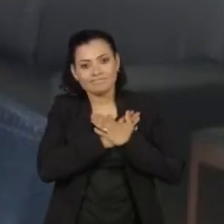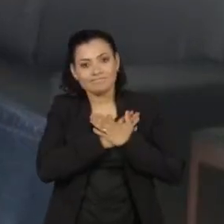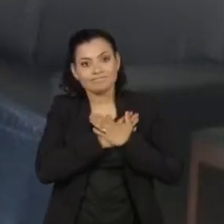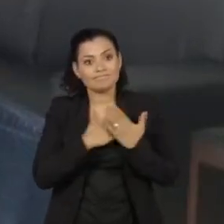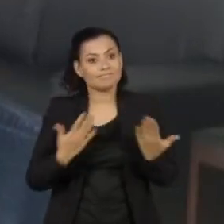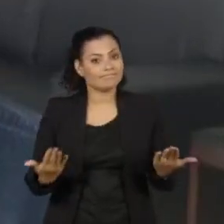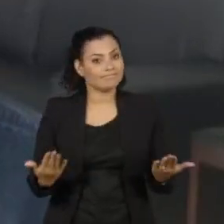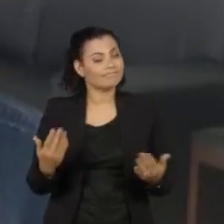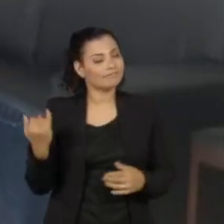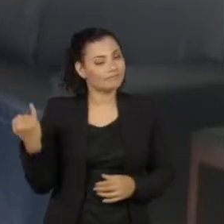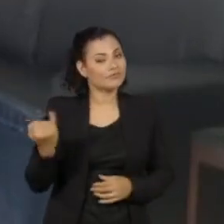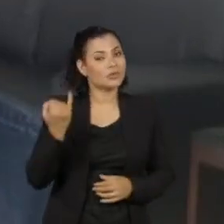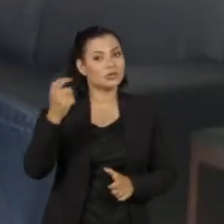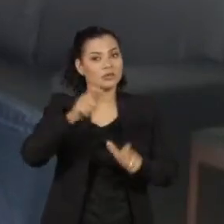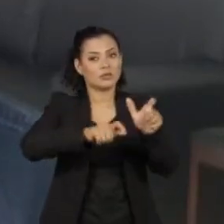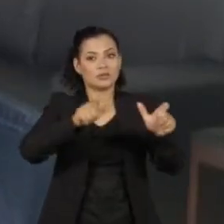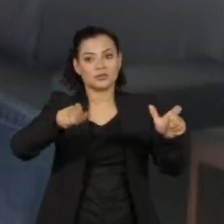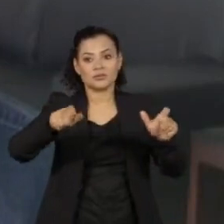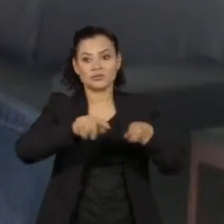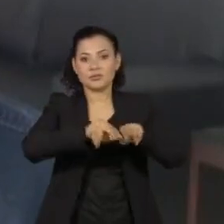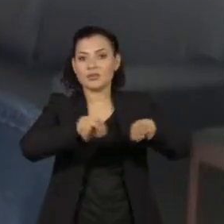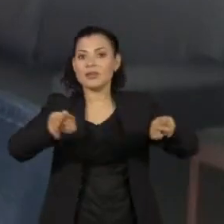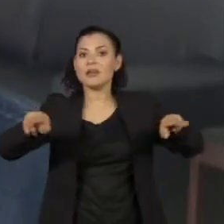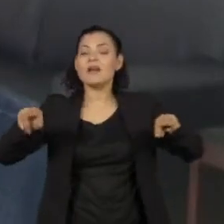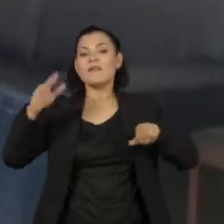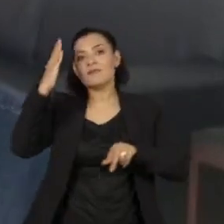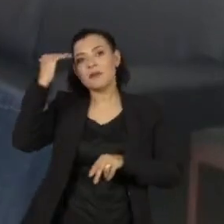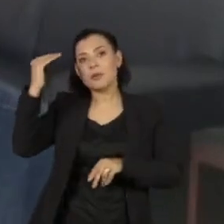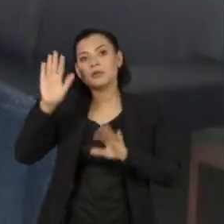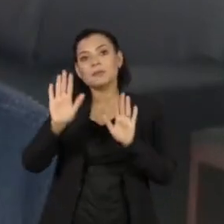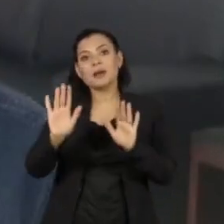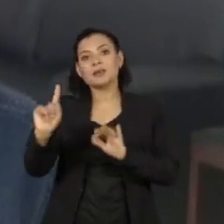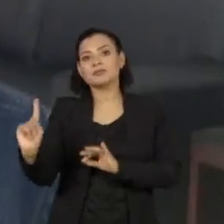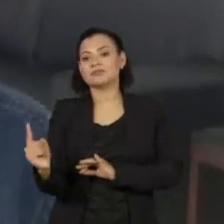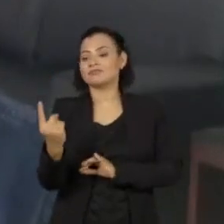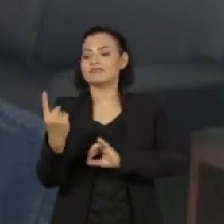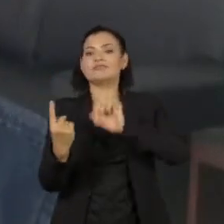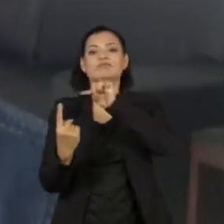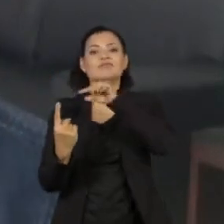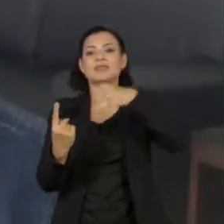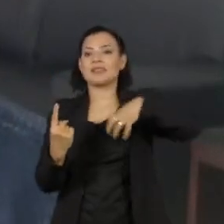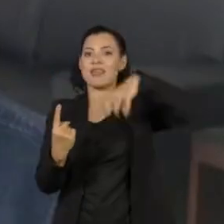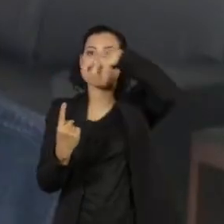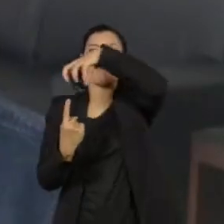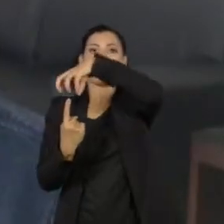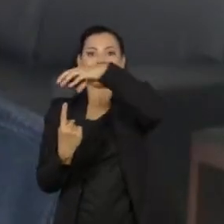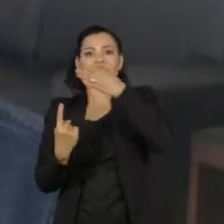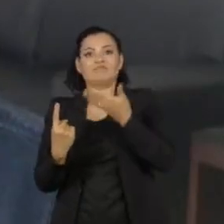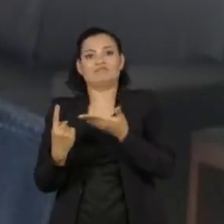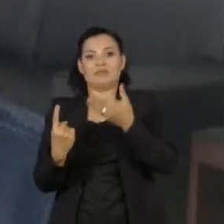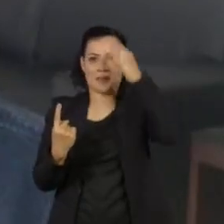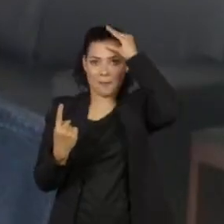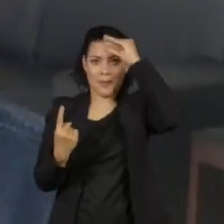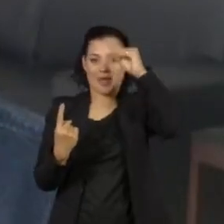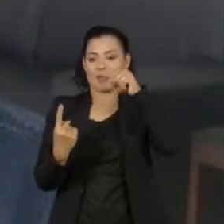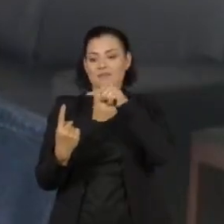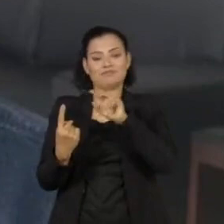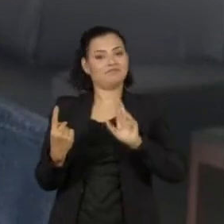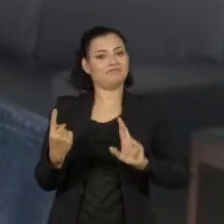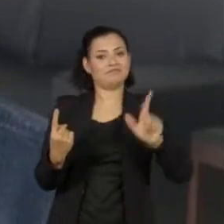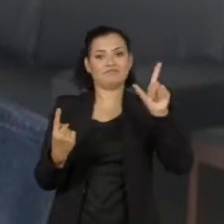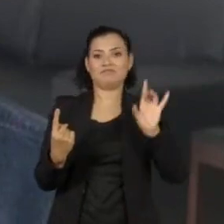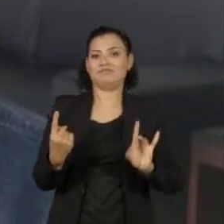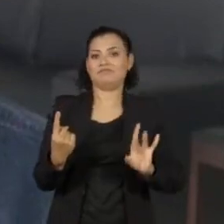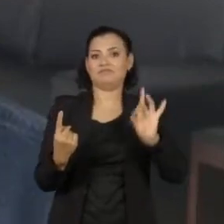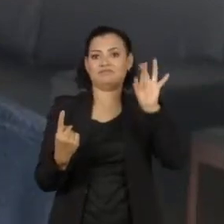que são importantes, mas que geralmente trafegam dentro de um segmento, de um nicho. Pelé não, né? O Pelé